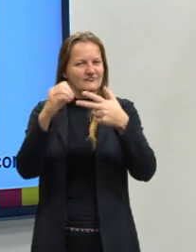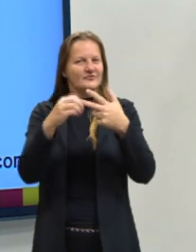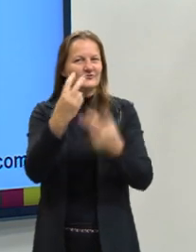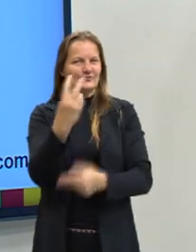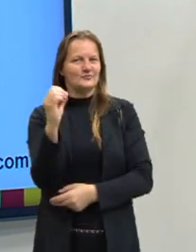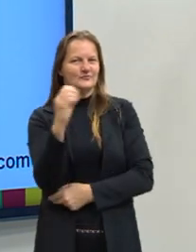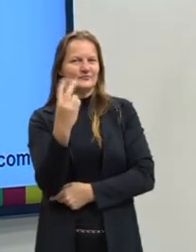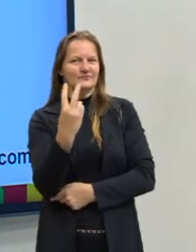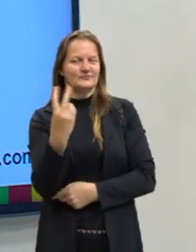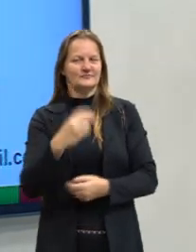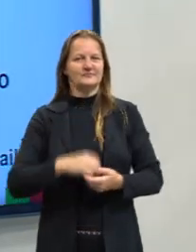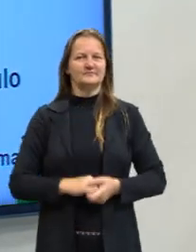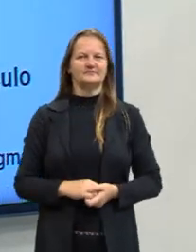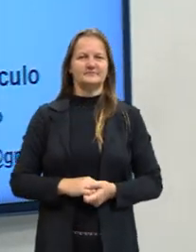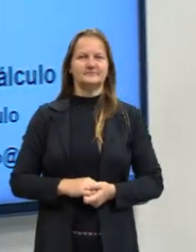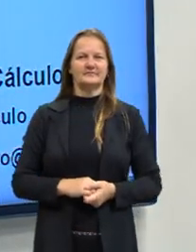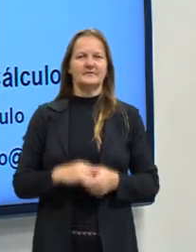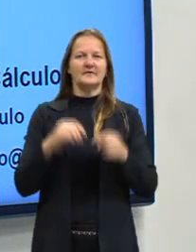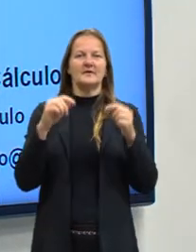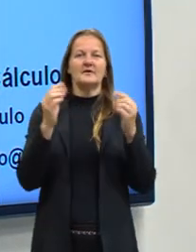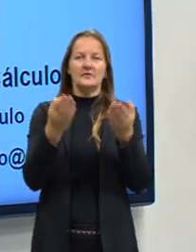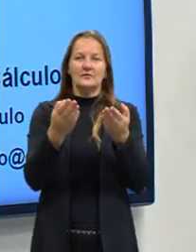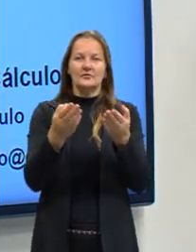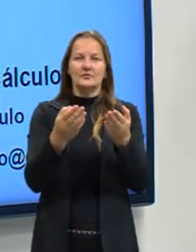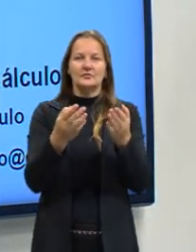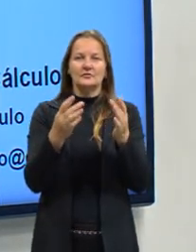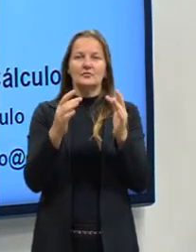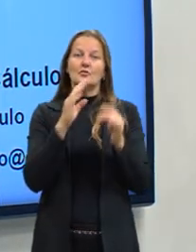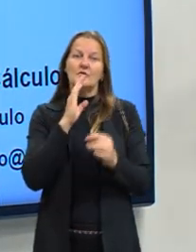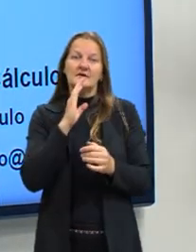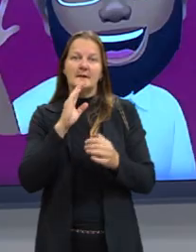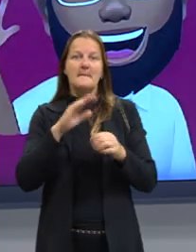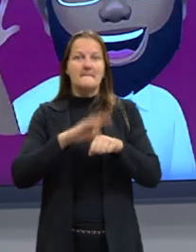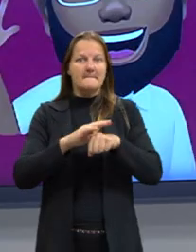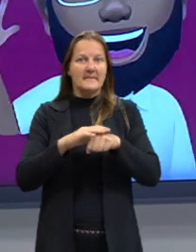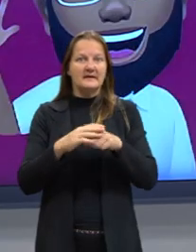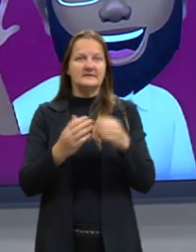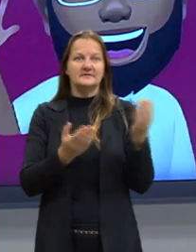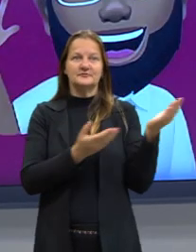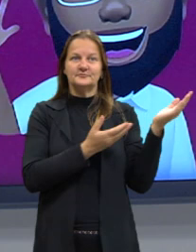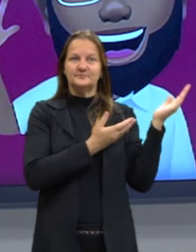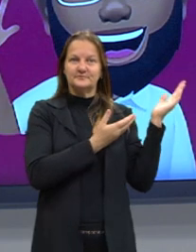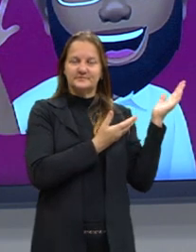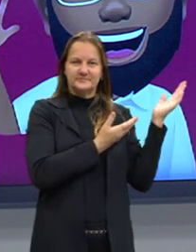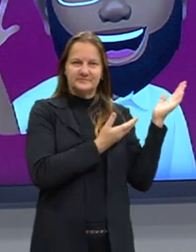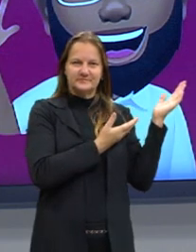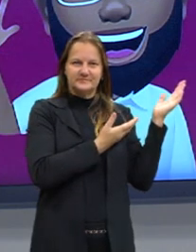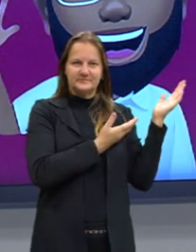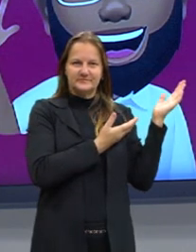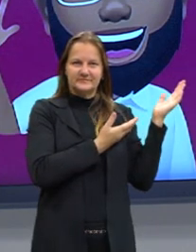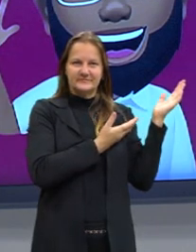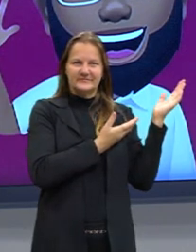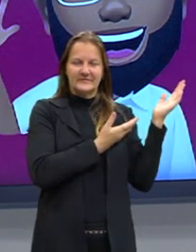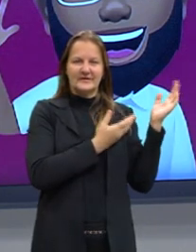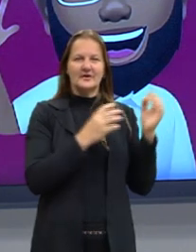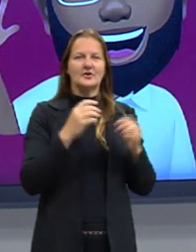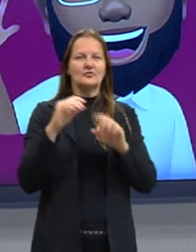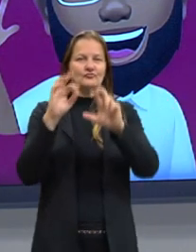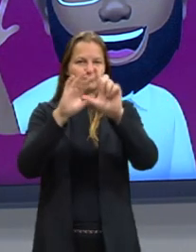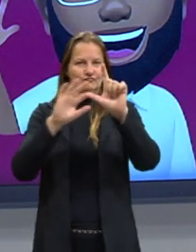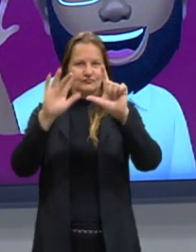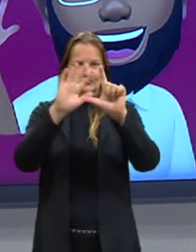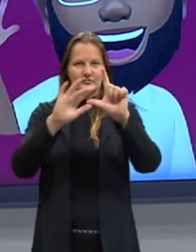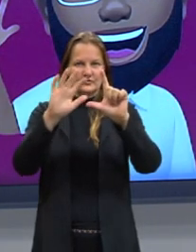2022 aqui para quem quiser conhecer mais sobre meu trabalho tem o QR Code onde vai ser direcionado então para